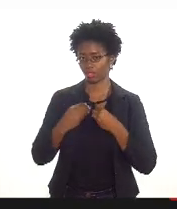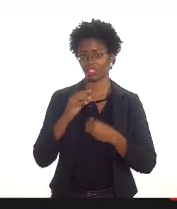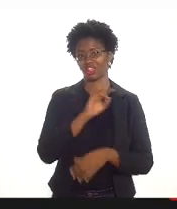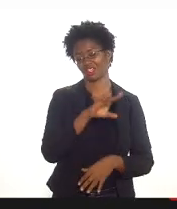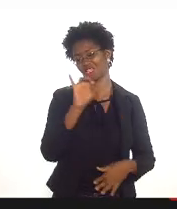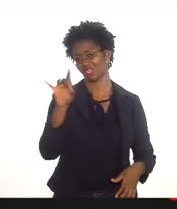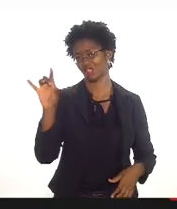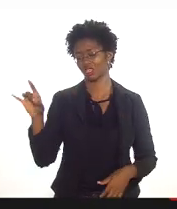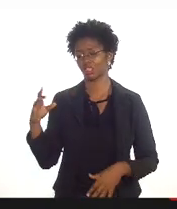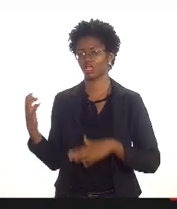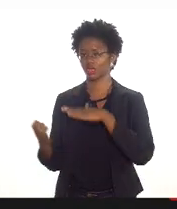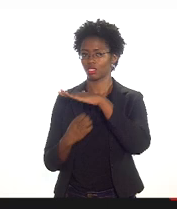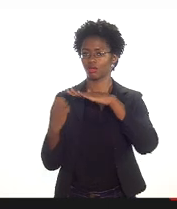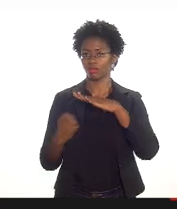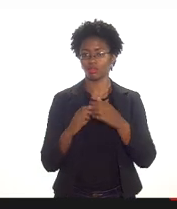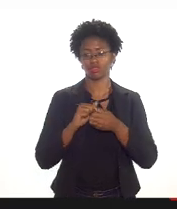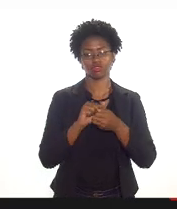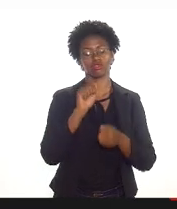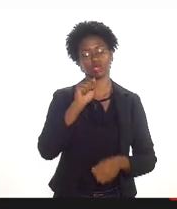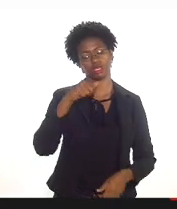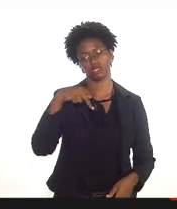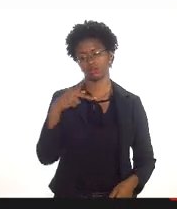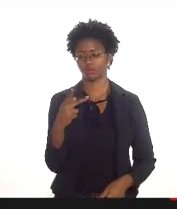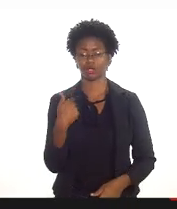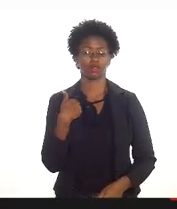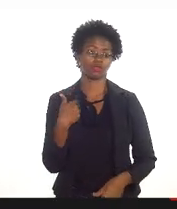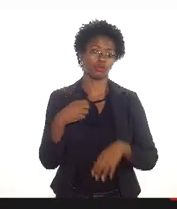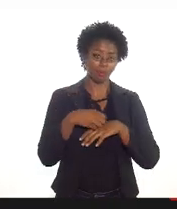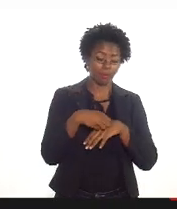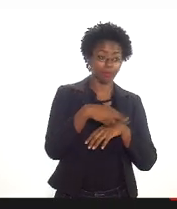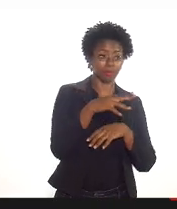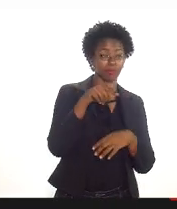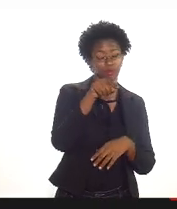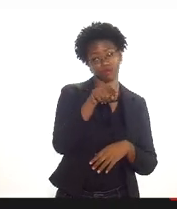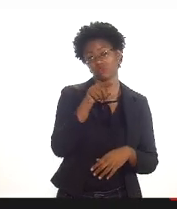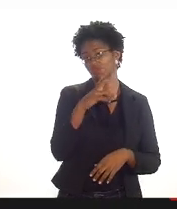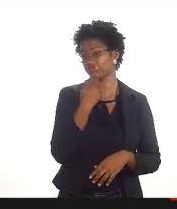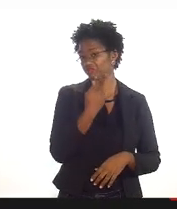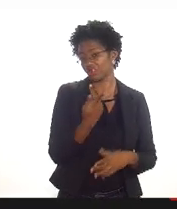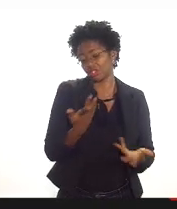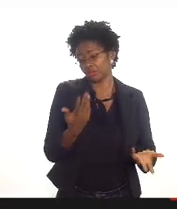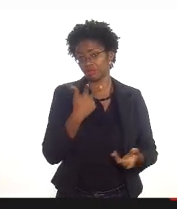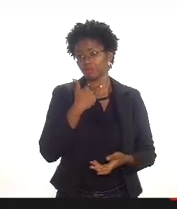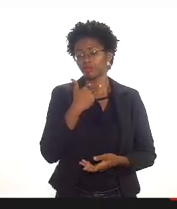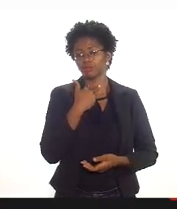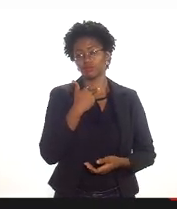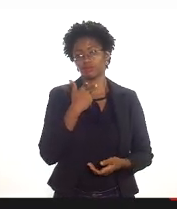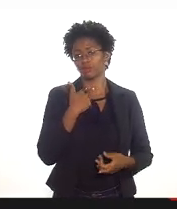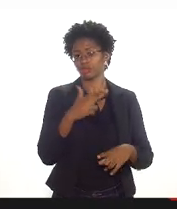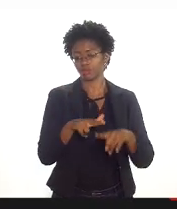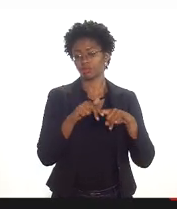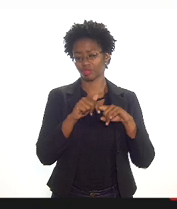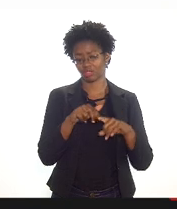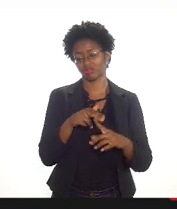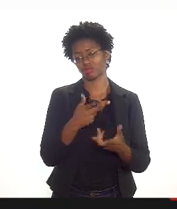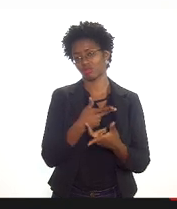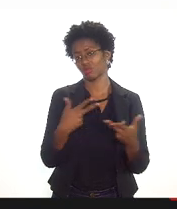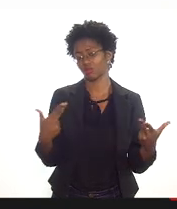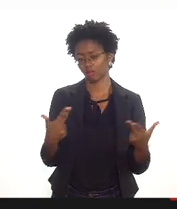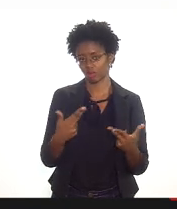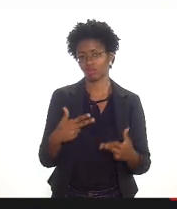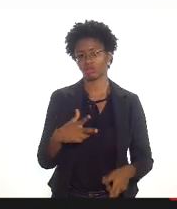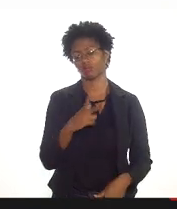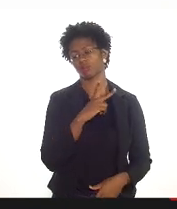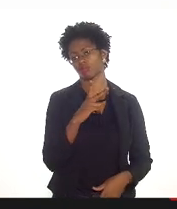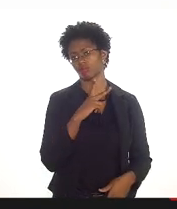empresa, com a ANP. Então, eu não teria como lhe passar um juízo sobre esse aspecto. Isso aí é uma coisa mais pertinente